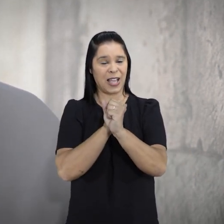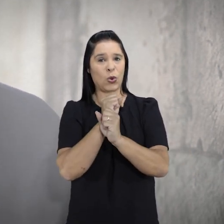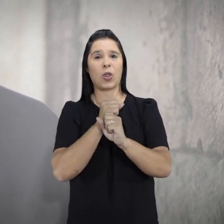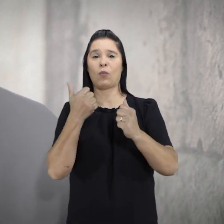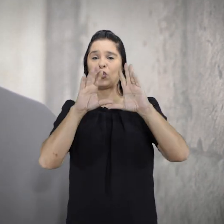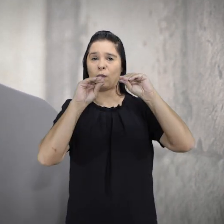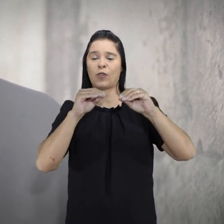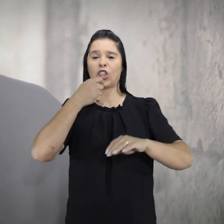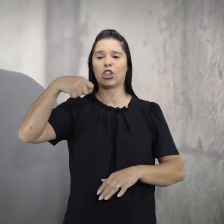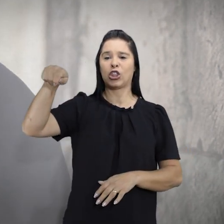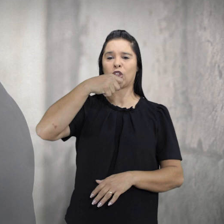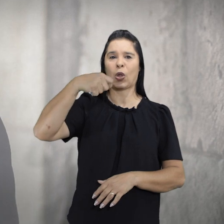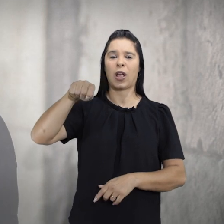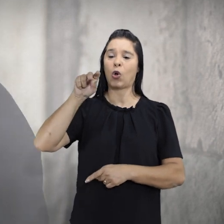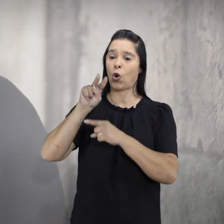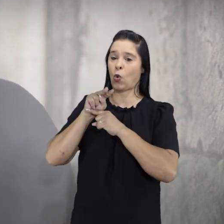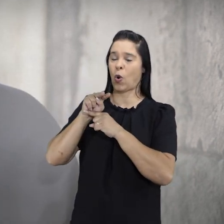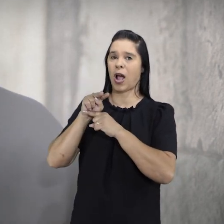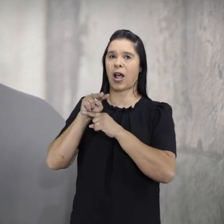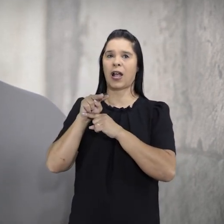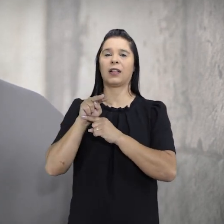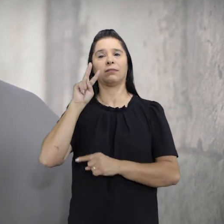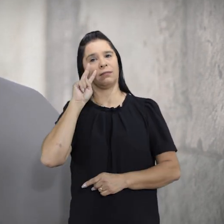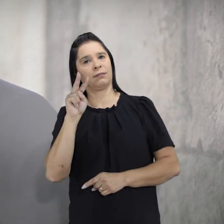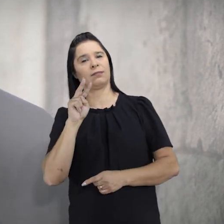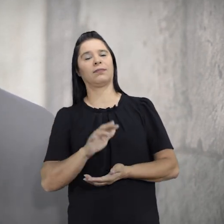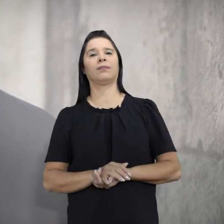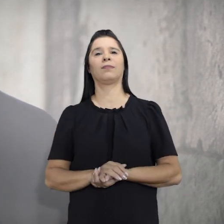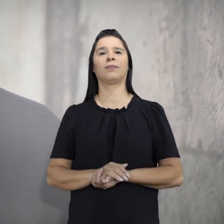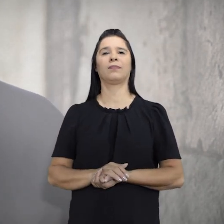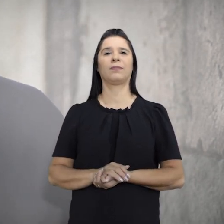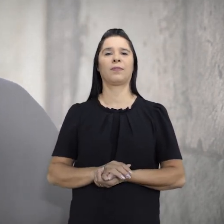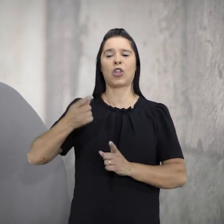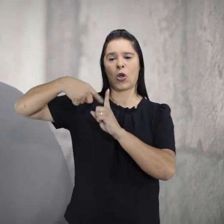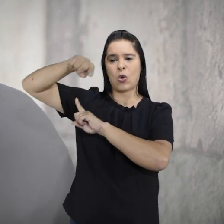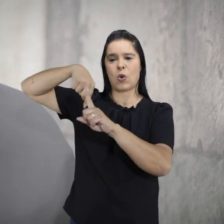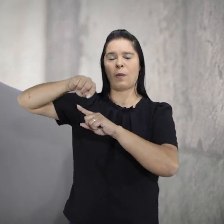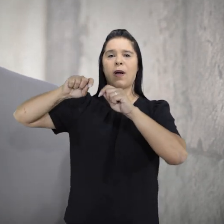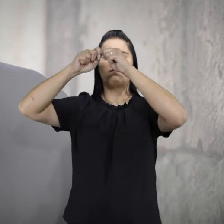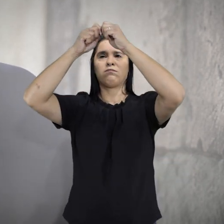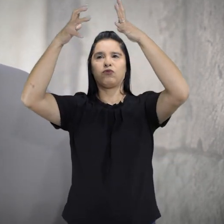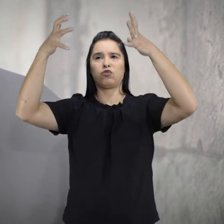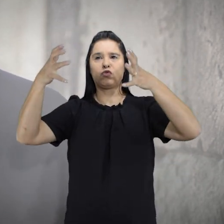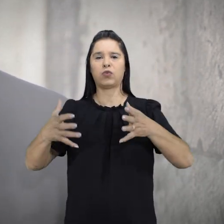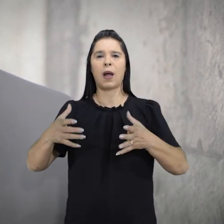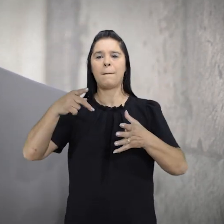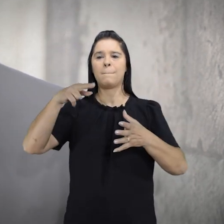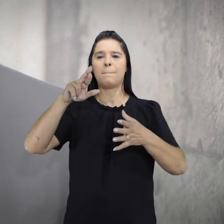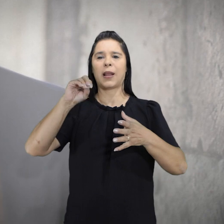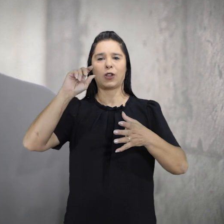ser tocado, com um guarda de babá nele ali, né, acorrentado e com uma lona preta, ficou dentro da